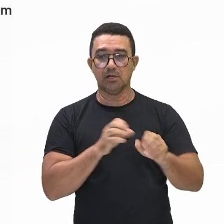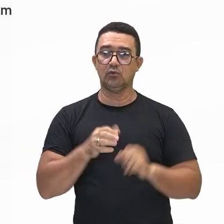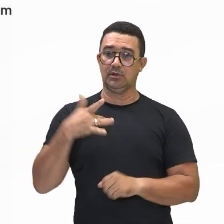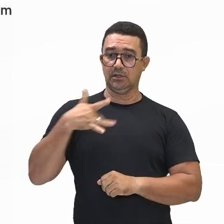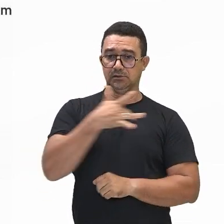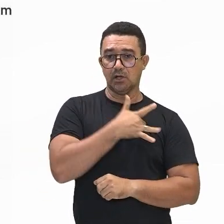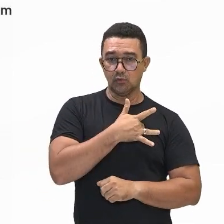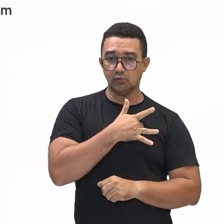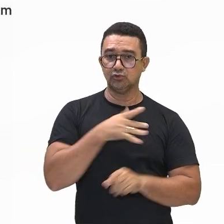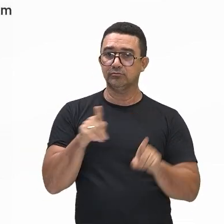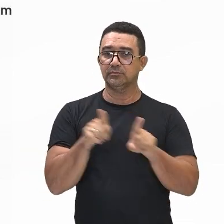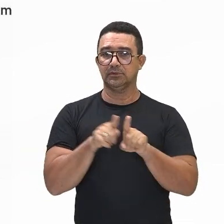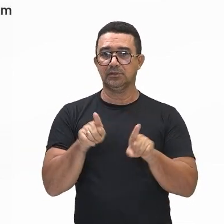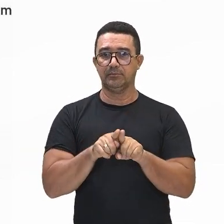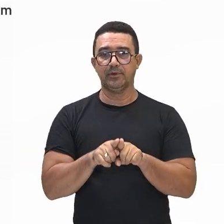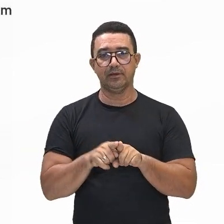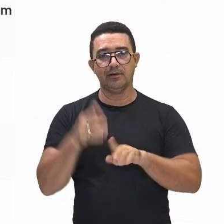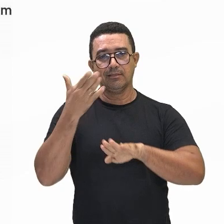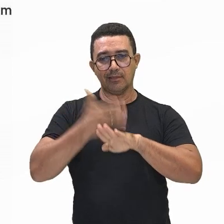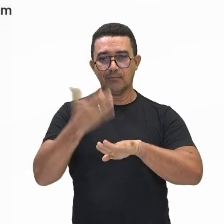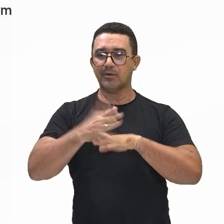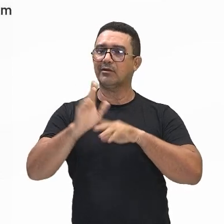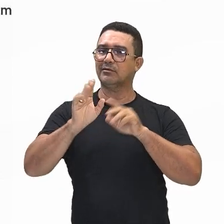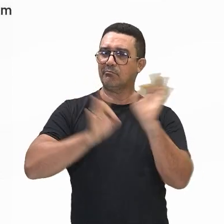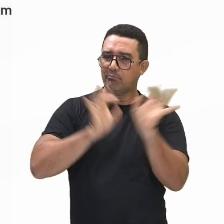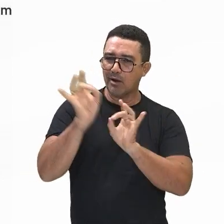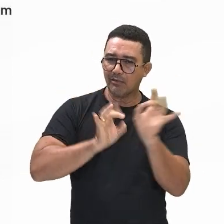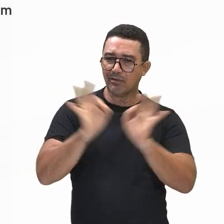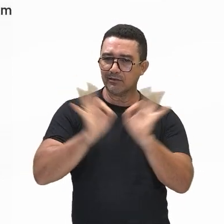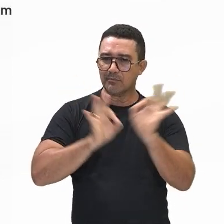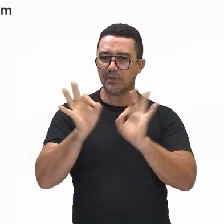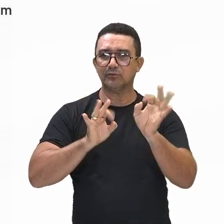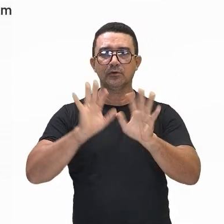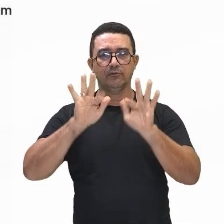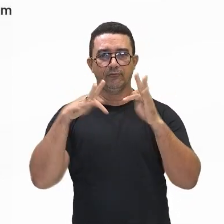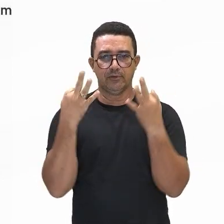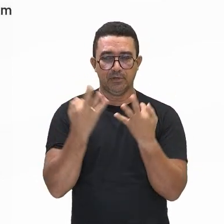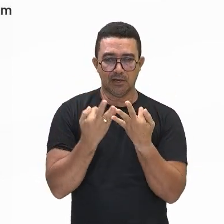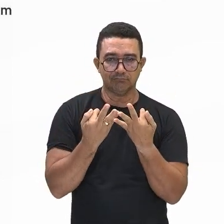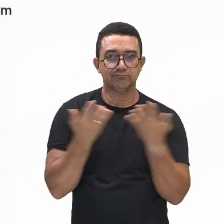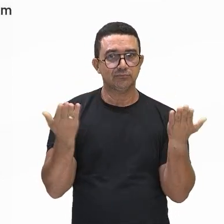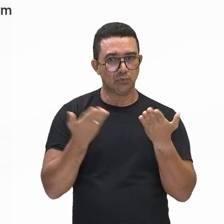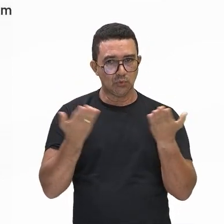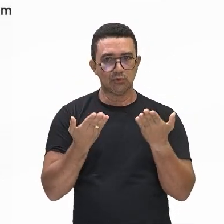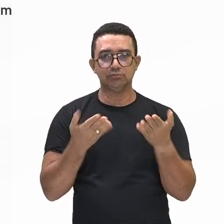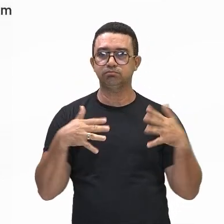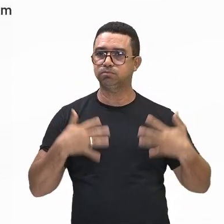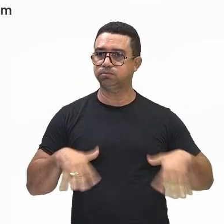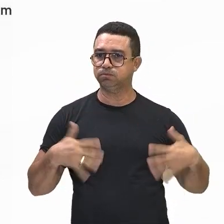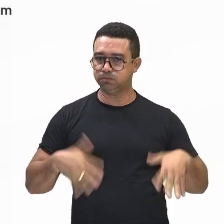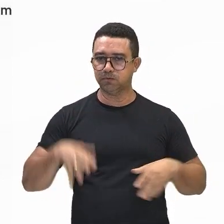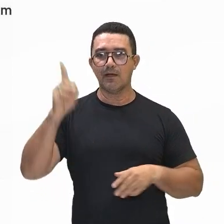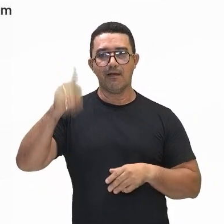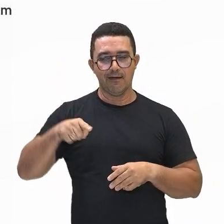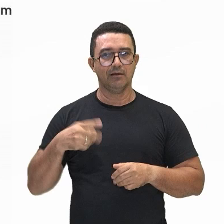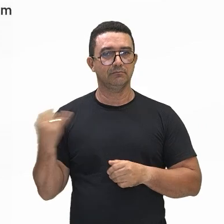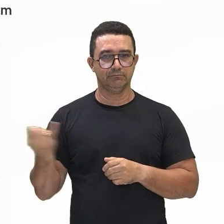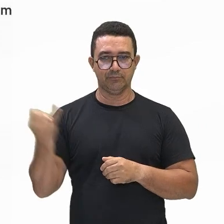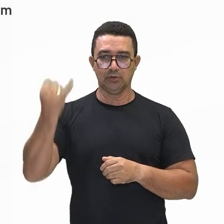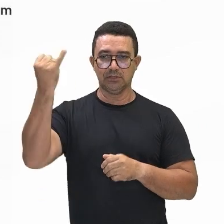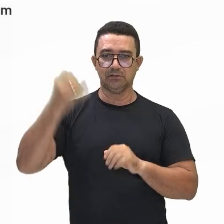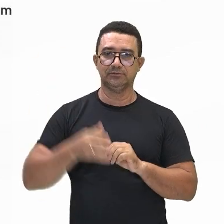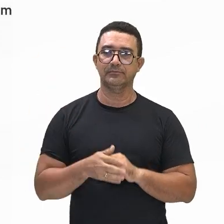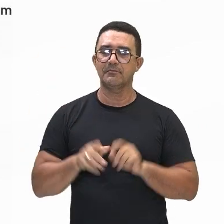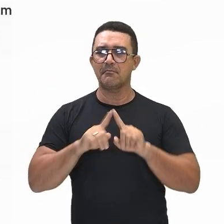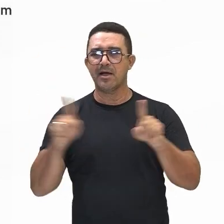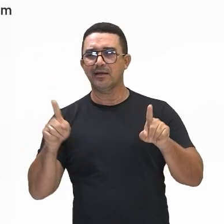a prática de quê? De planejamento familiar, que hoje em dia é muito importante. Mas além da